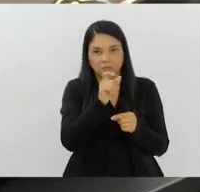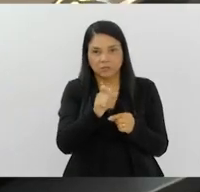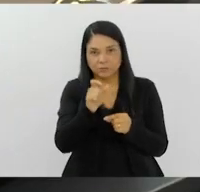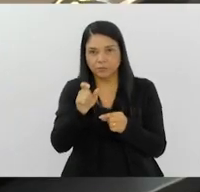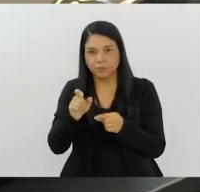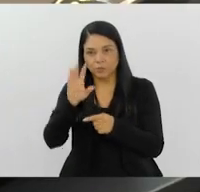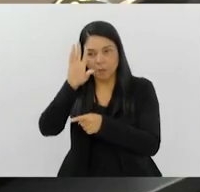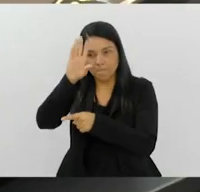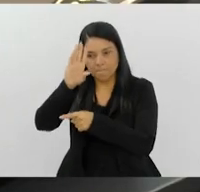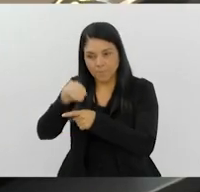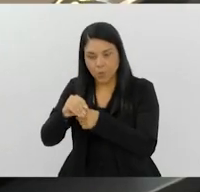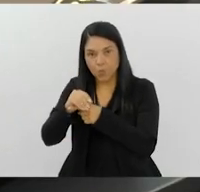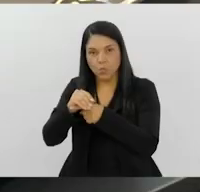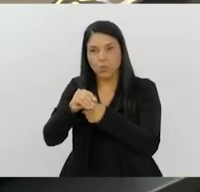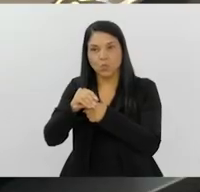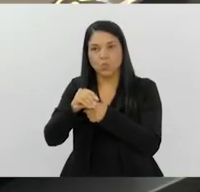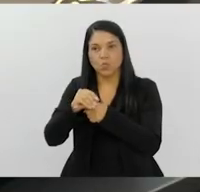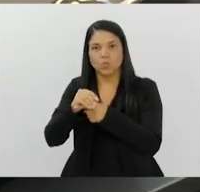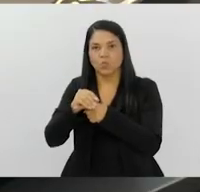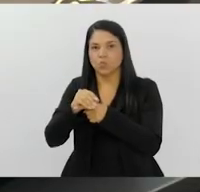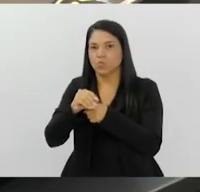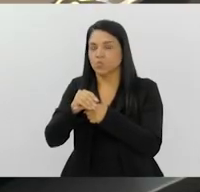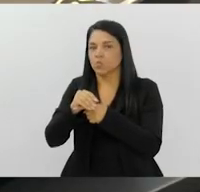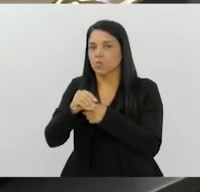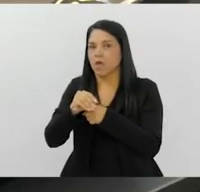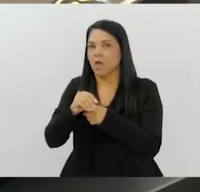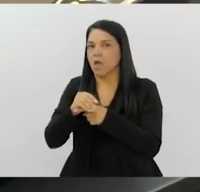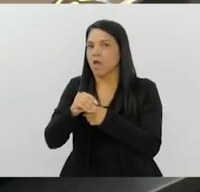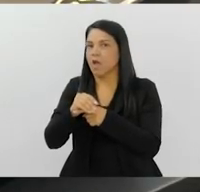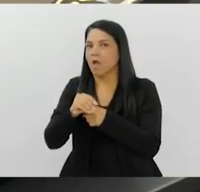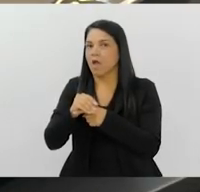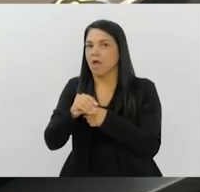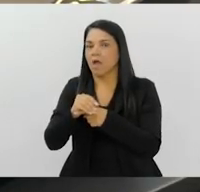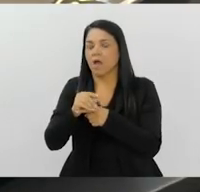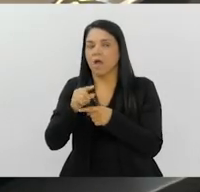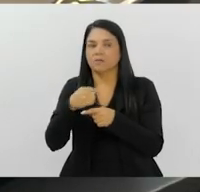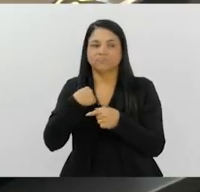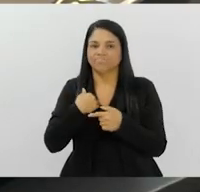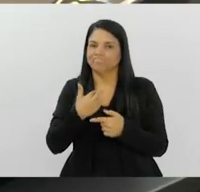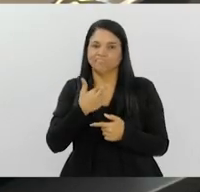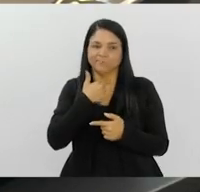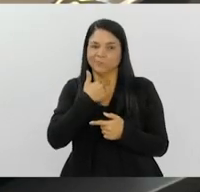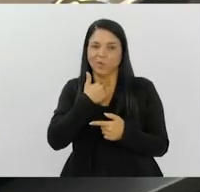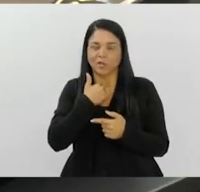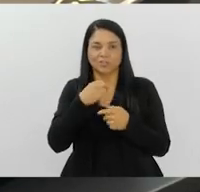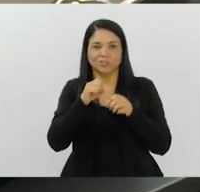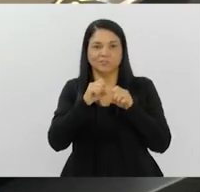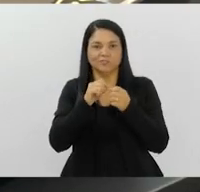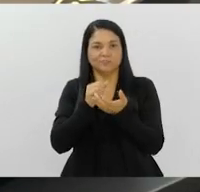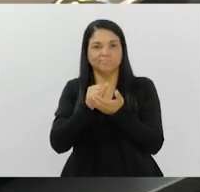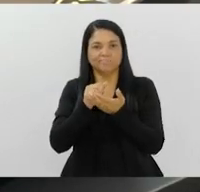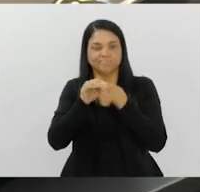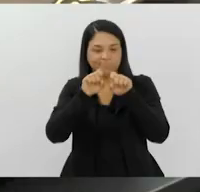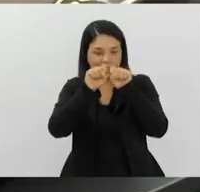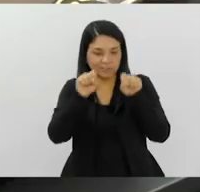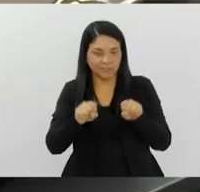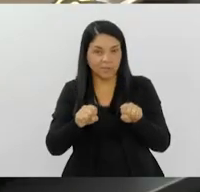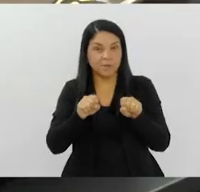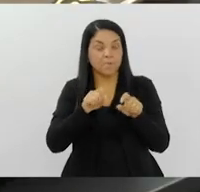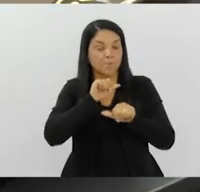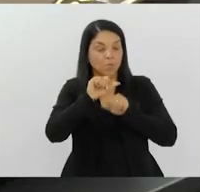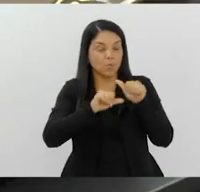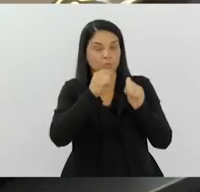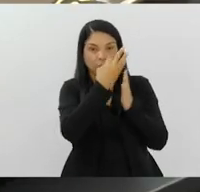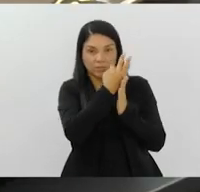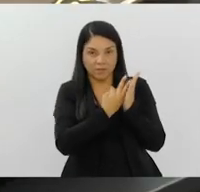detectado num vídeo e é muita coisa a gente expurga isso simplesmente no sistema então a gente mudou um texto aqui que é para